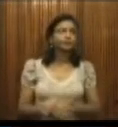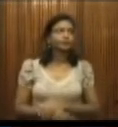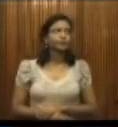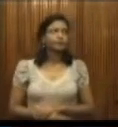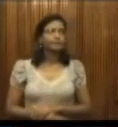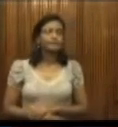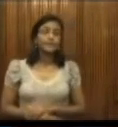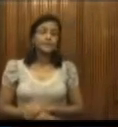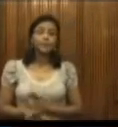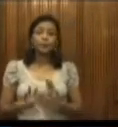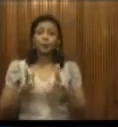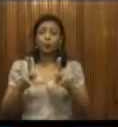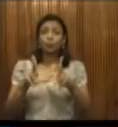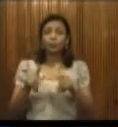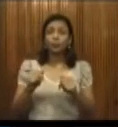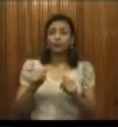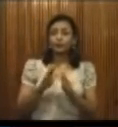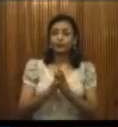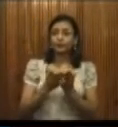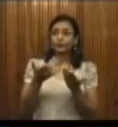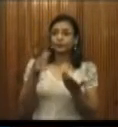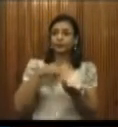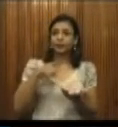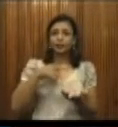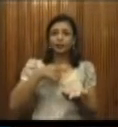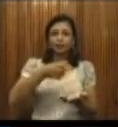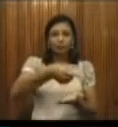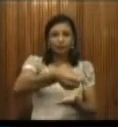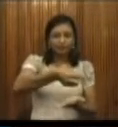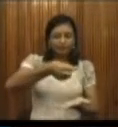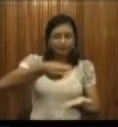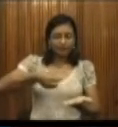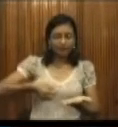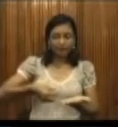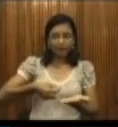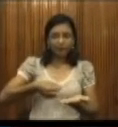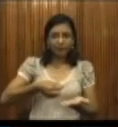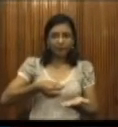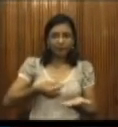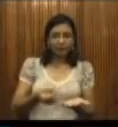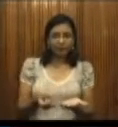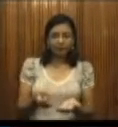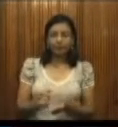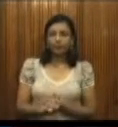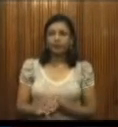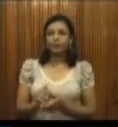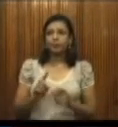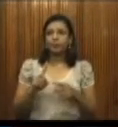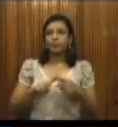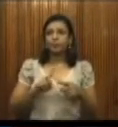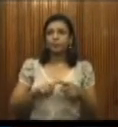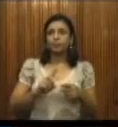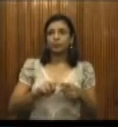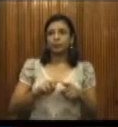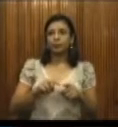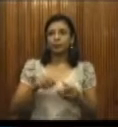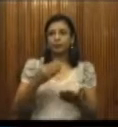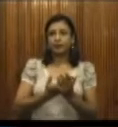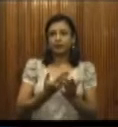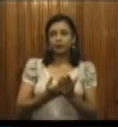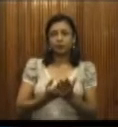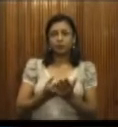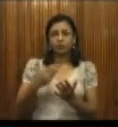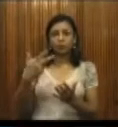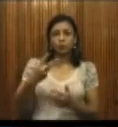que serve para marcar. Então coloca essa fita aí, eu vou precisar mostrar mais dois textos de outras passagens, só para os irmãos se